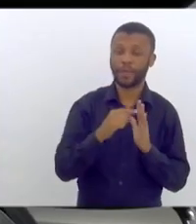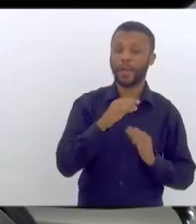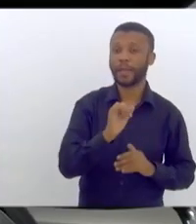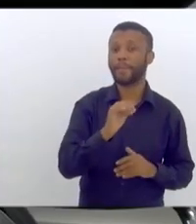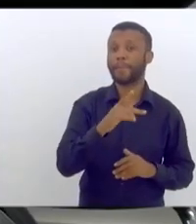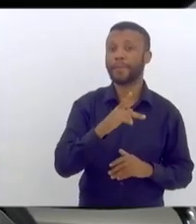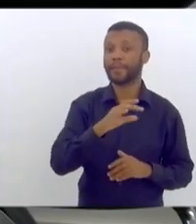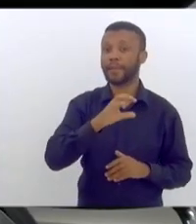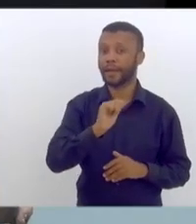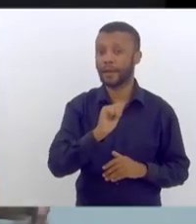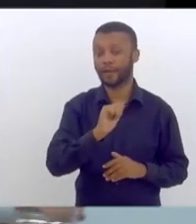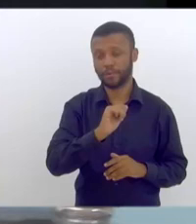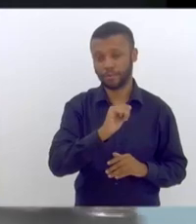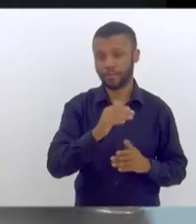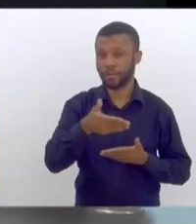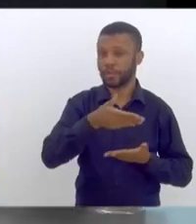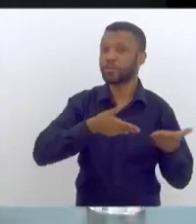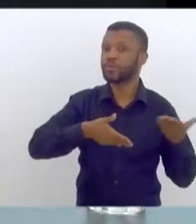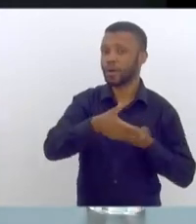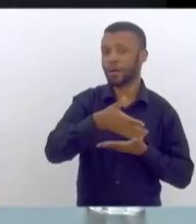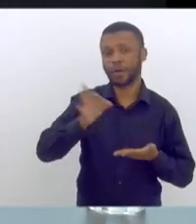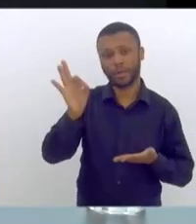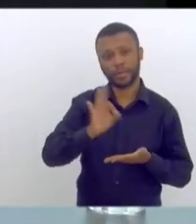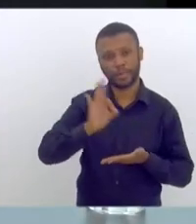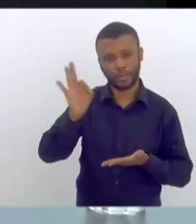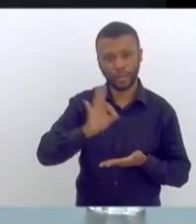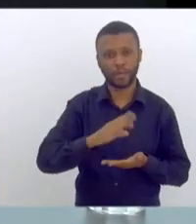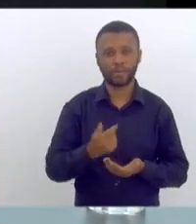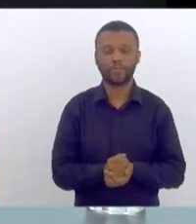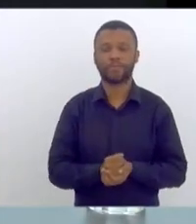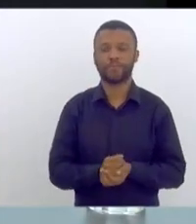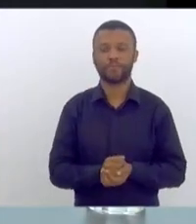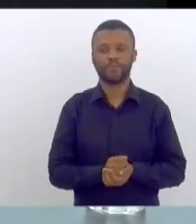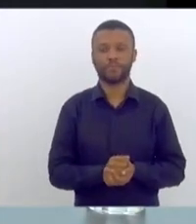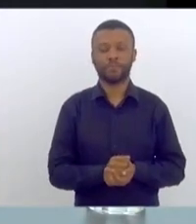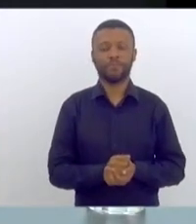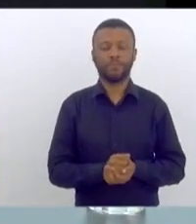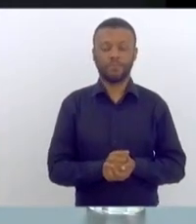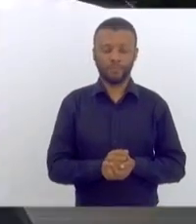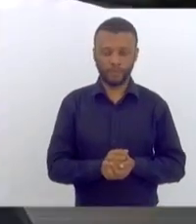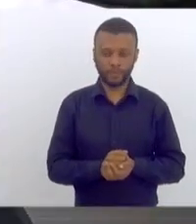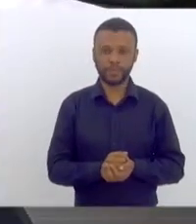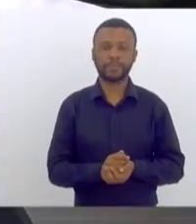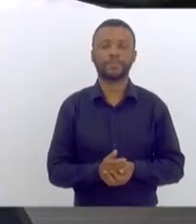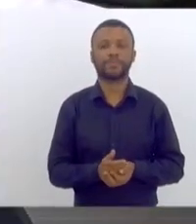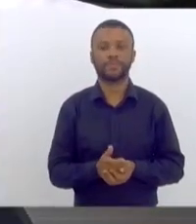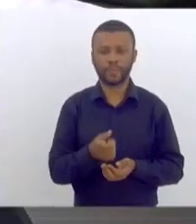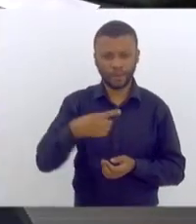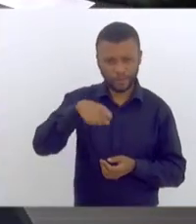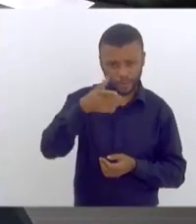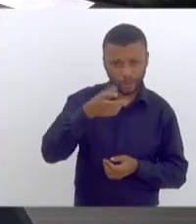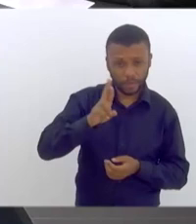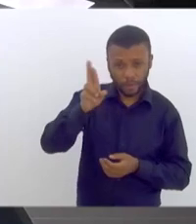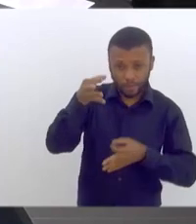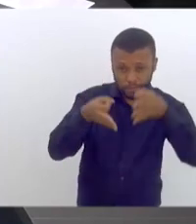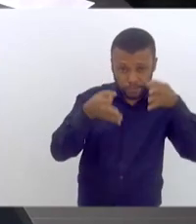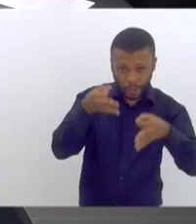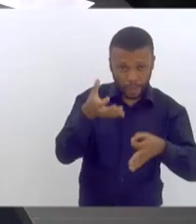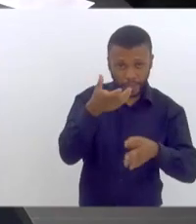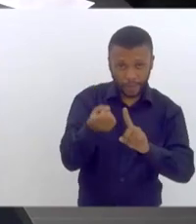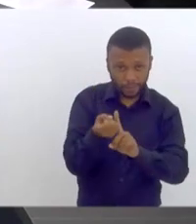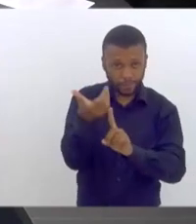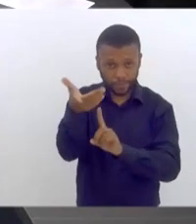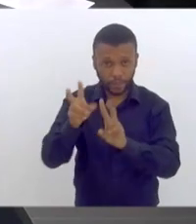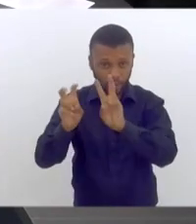IPCA o tribunal que é se manifestar sobre GPM IPCA